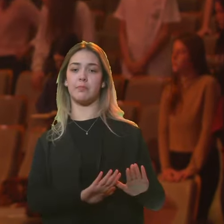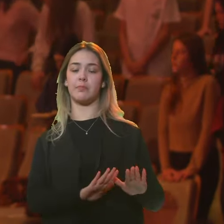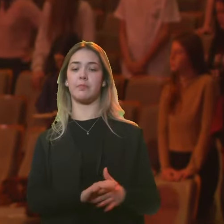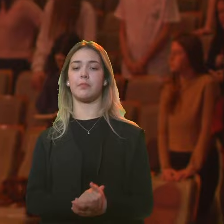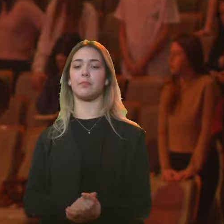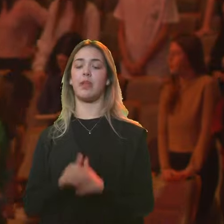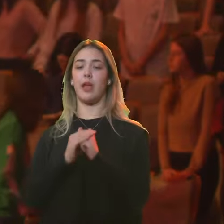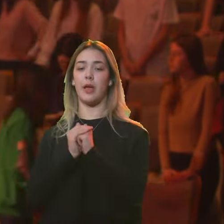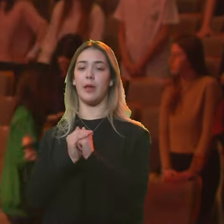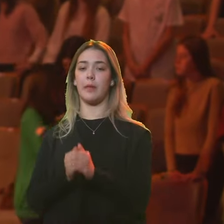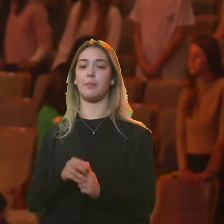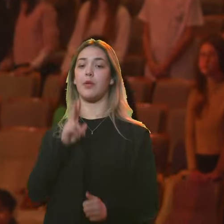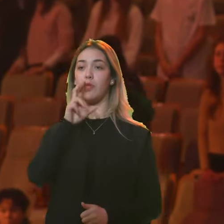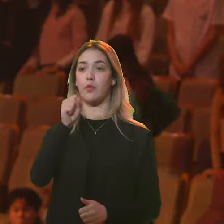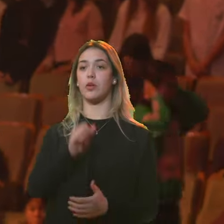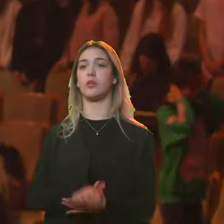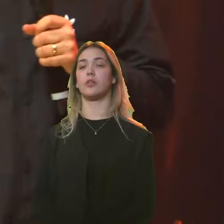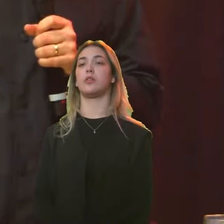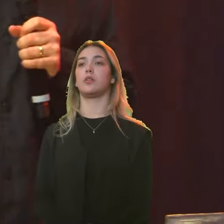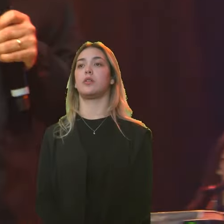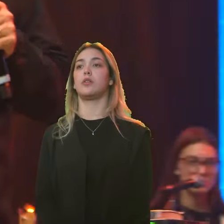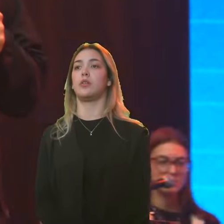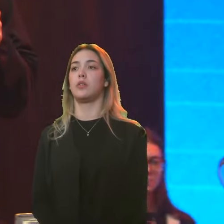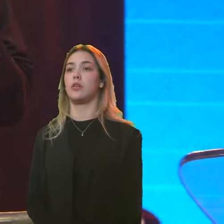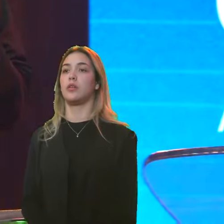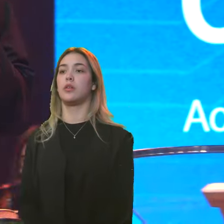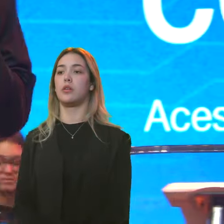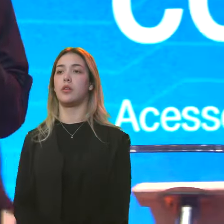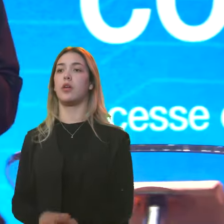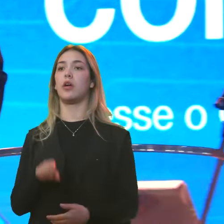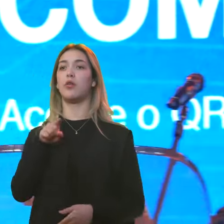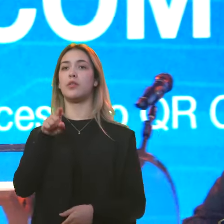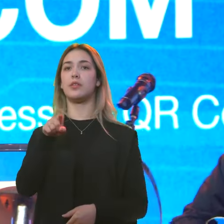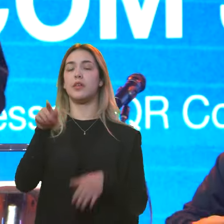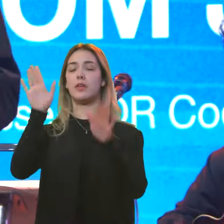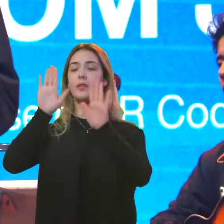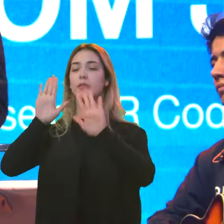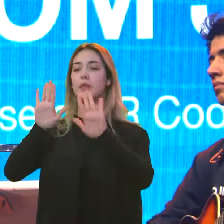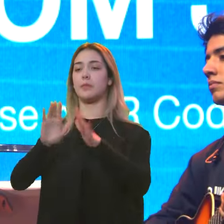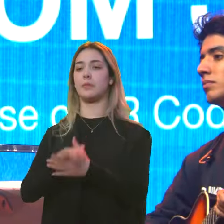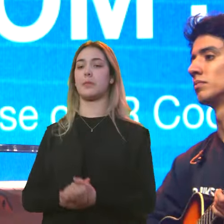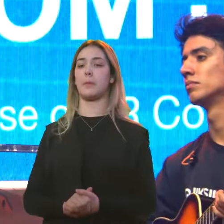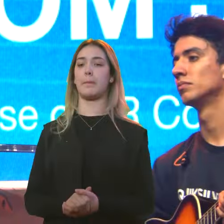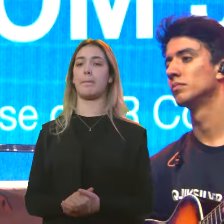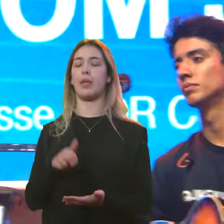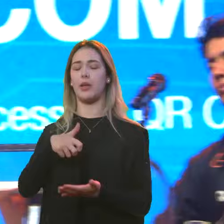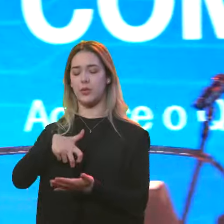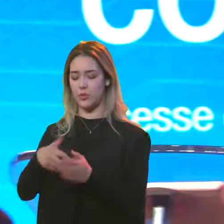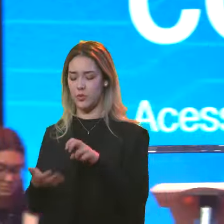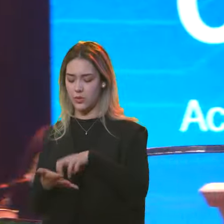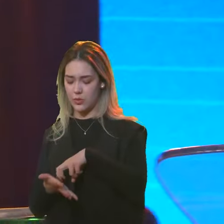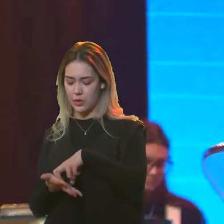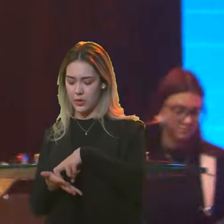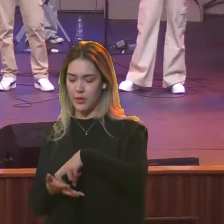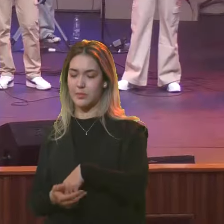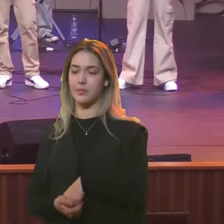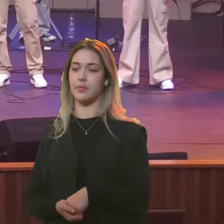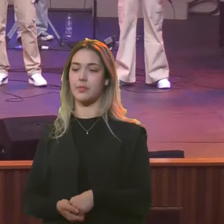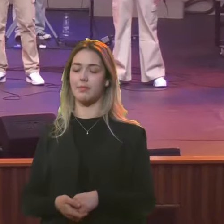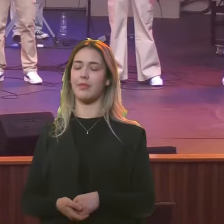Amém? Vamos orar junto com esse povo que está de joelho aqui. Estende a mão para cá. Eu vou me ajoelhar também, porque eu tenho os